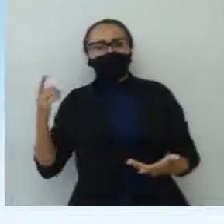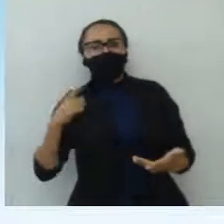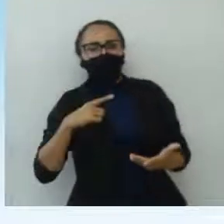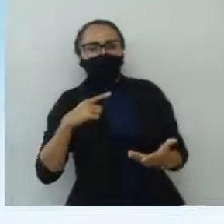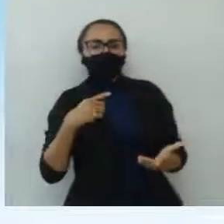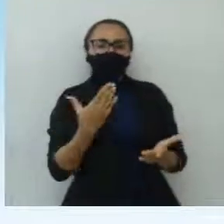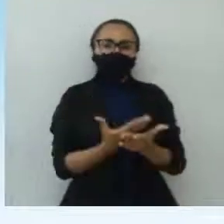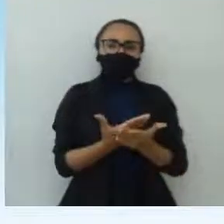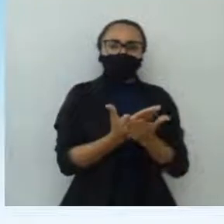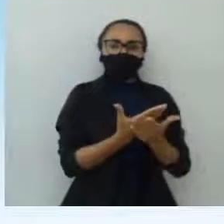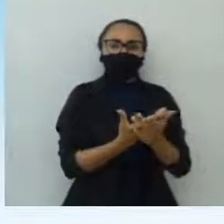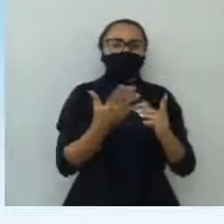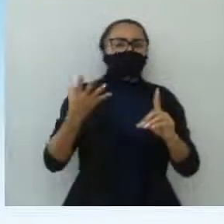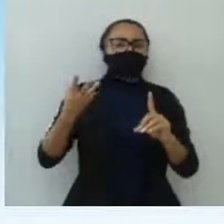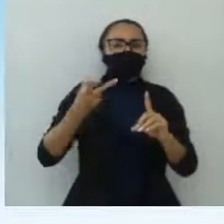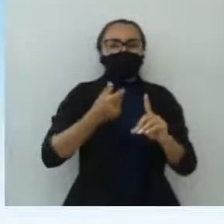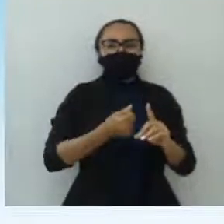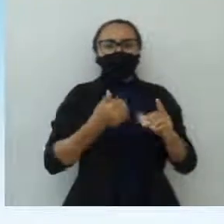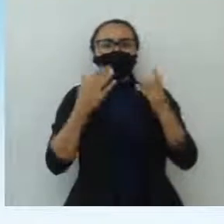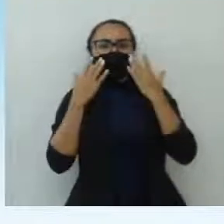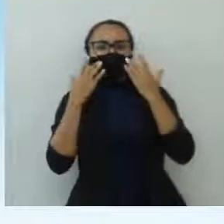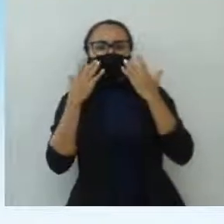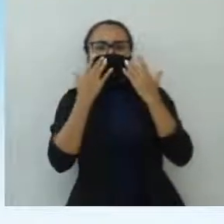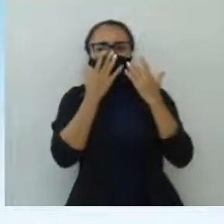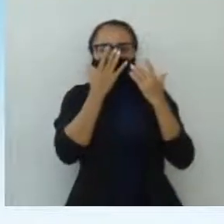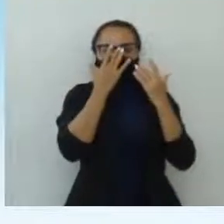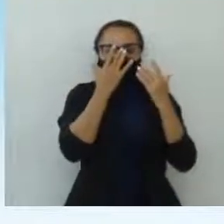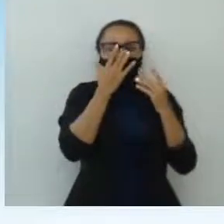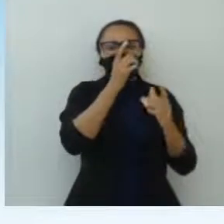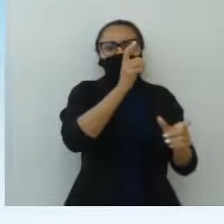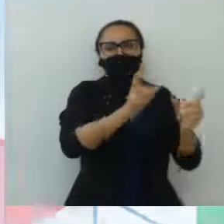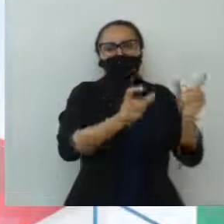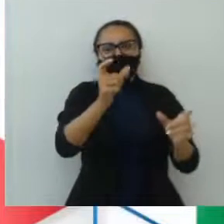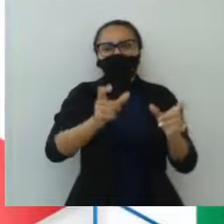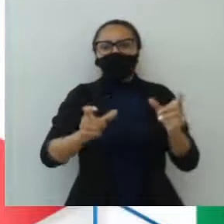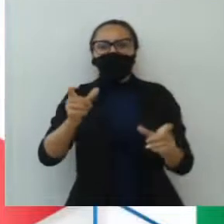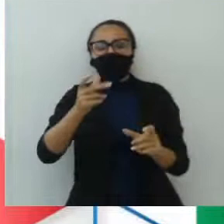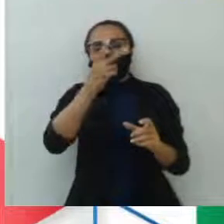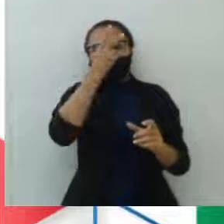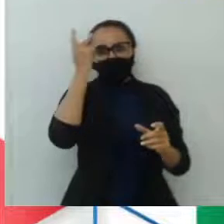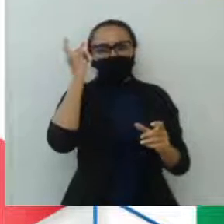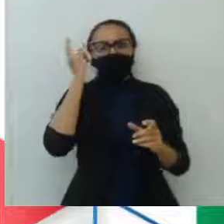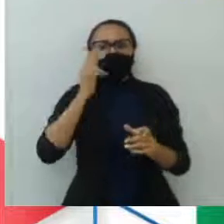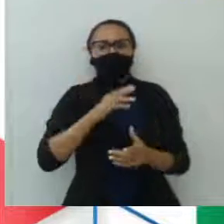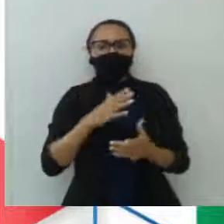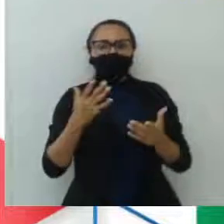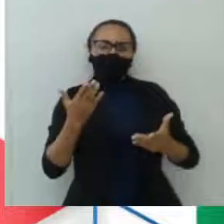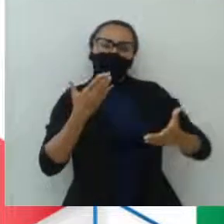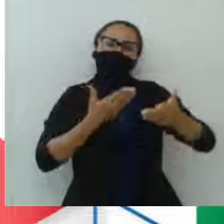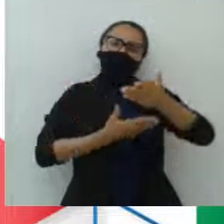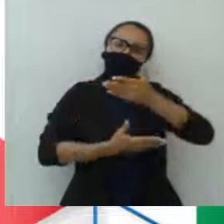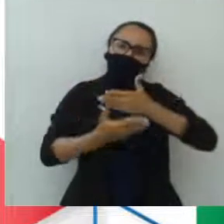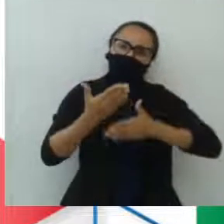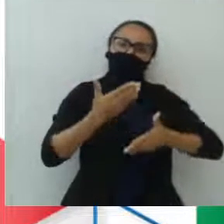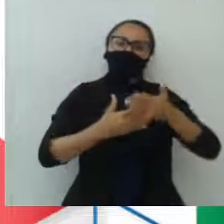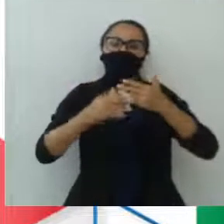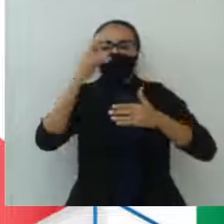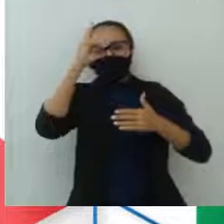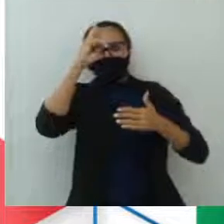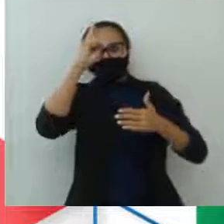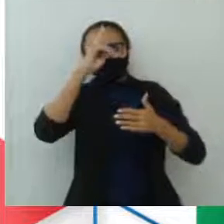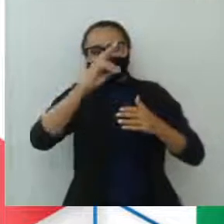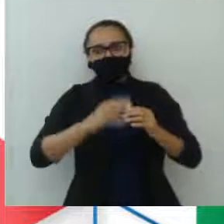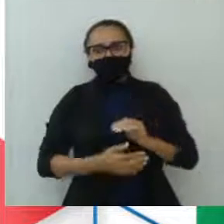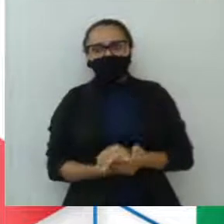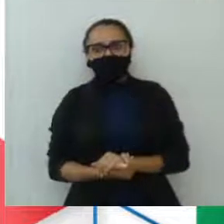arte teatral ou quando a gente vai assistir uma peça. Então, os personagens são as pessoas que se envolvem na história. E